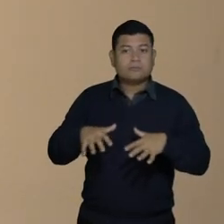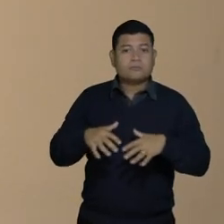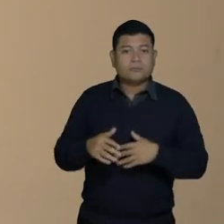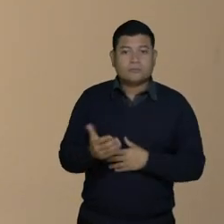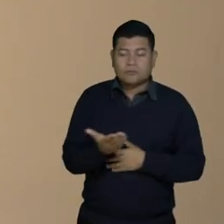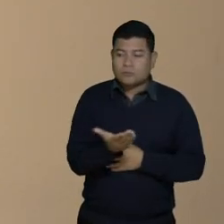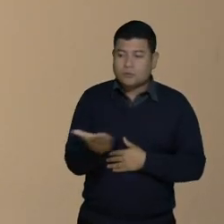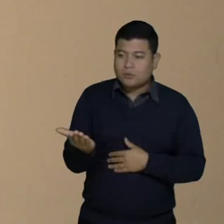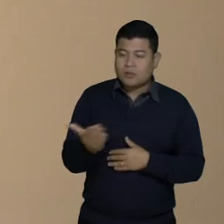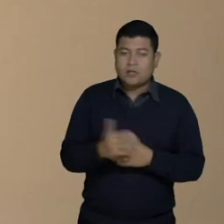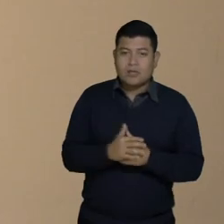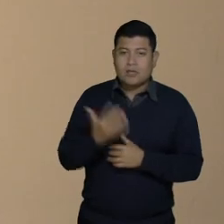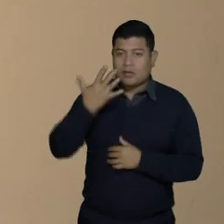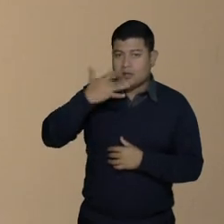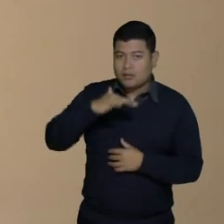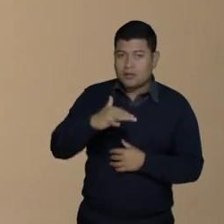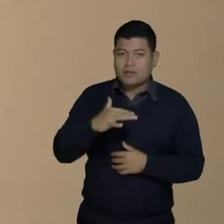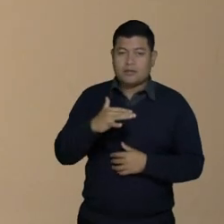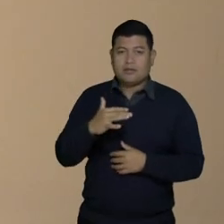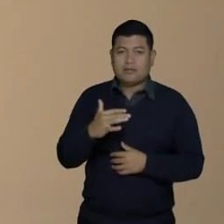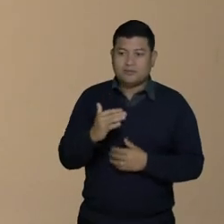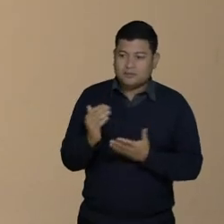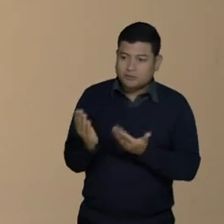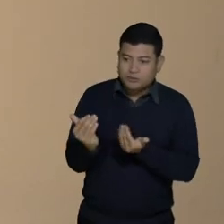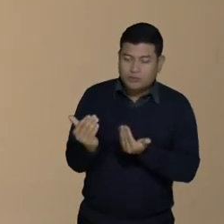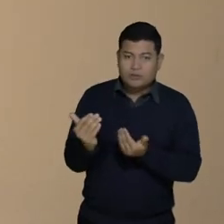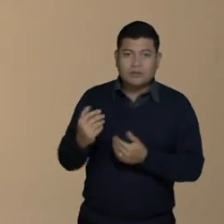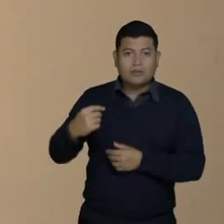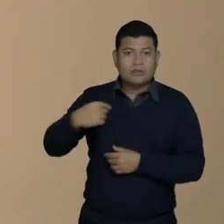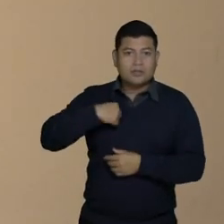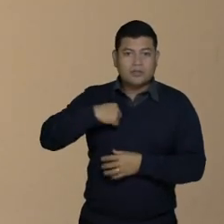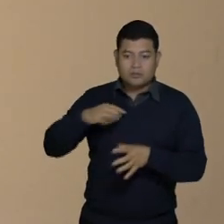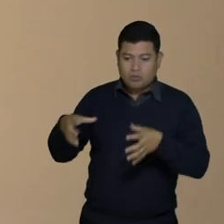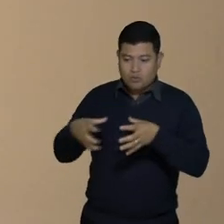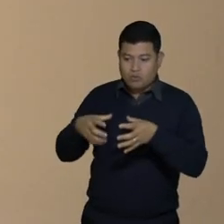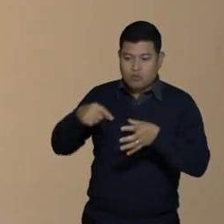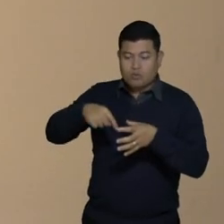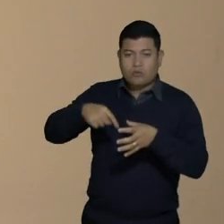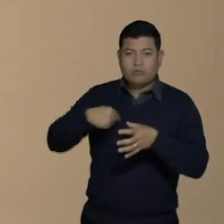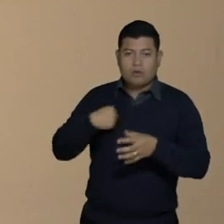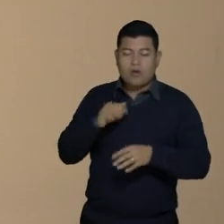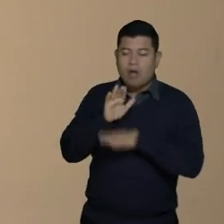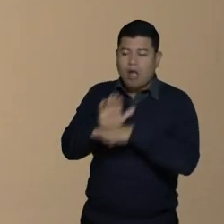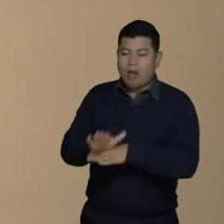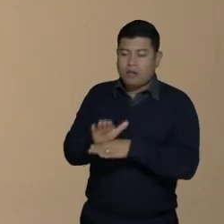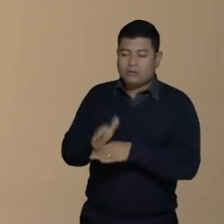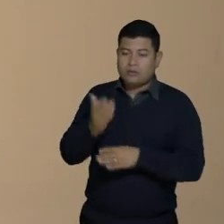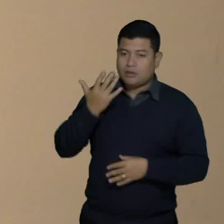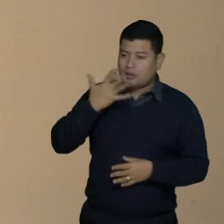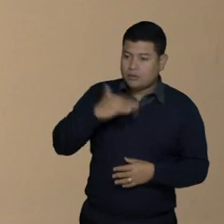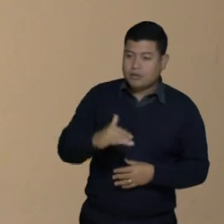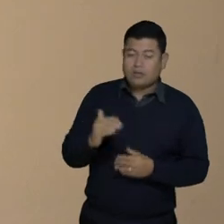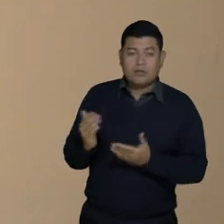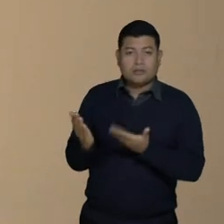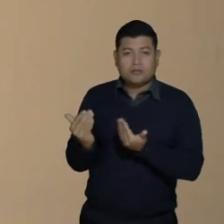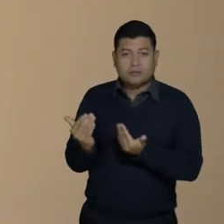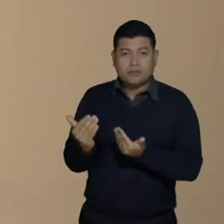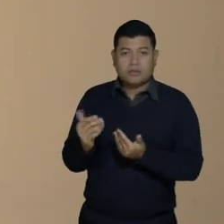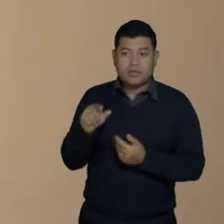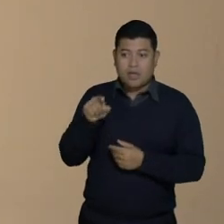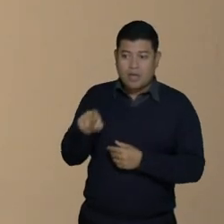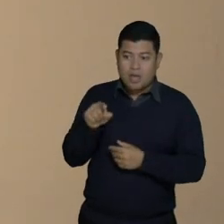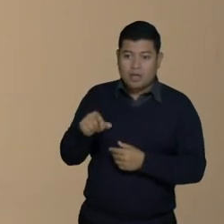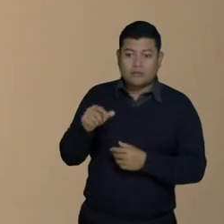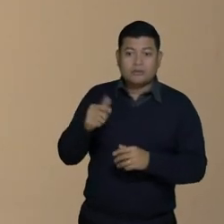e adolescentes porque eu tenho lá no meu grupo de pacientes crianças e adolescentes da rede estadual e as professoras